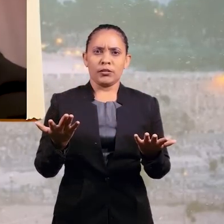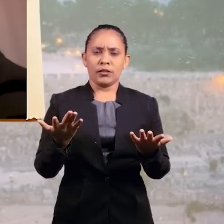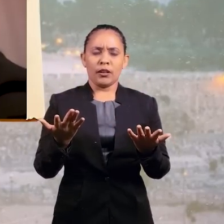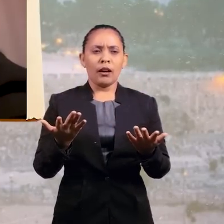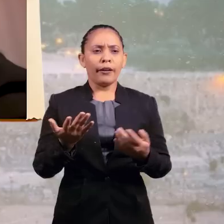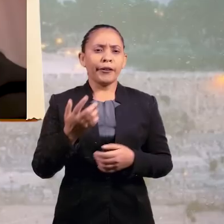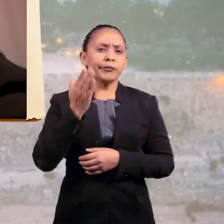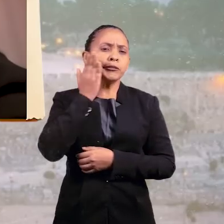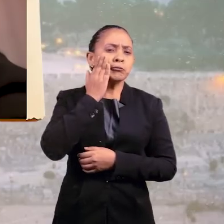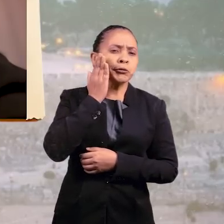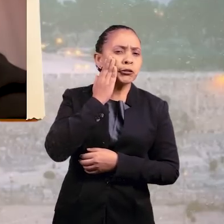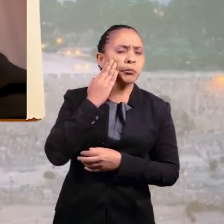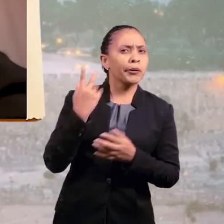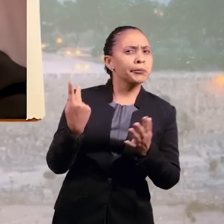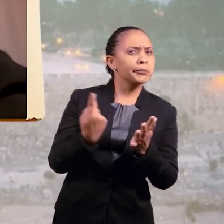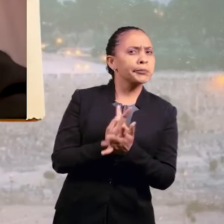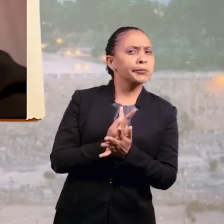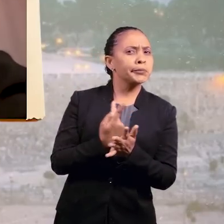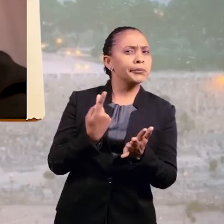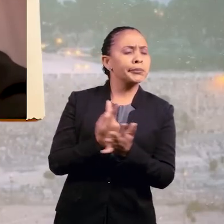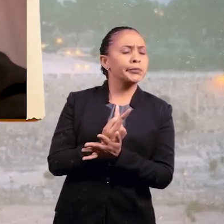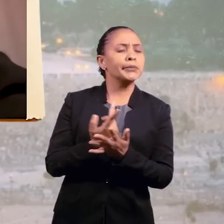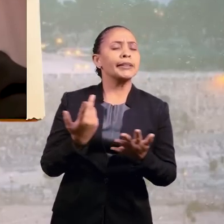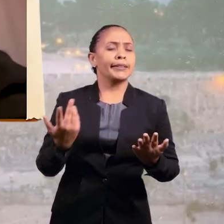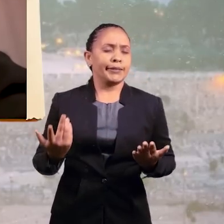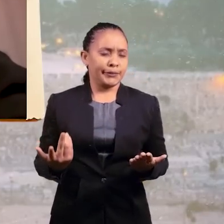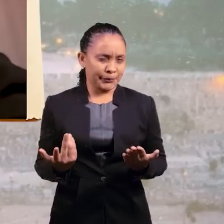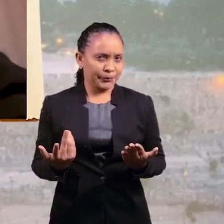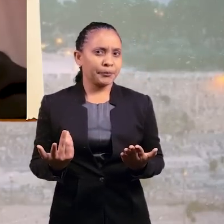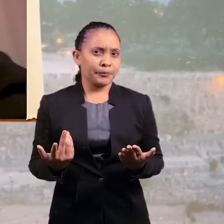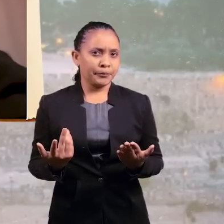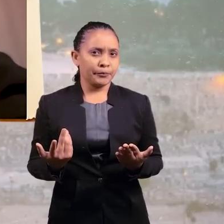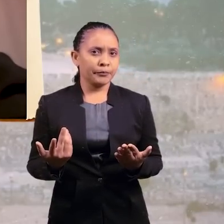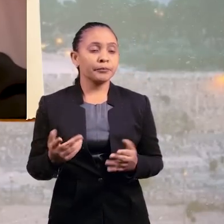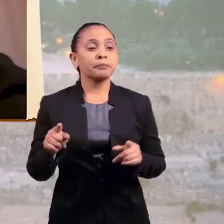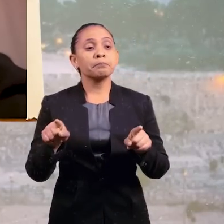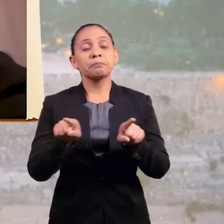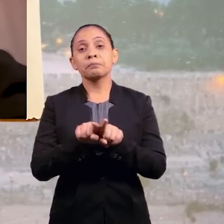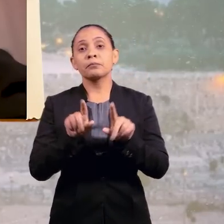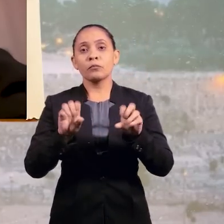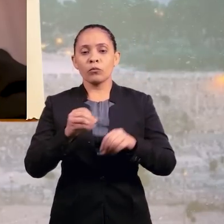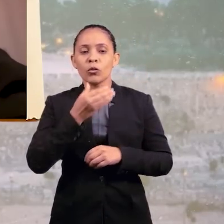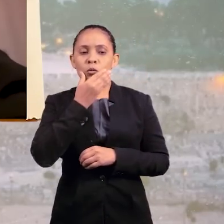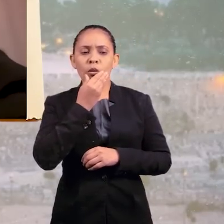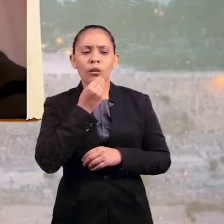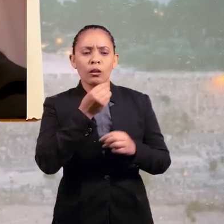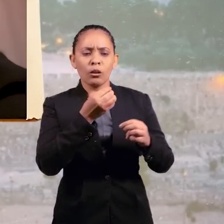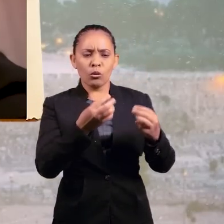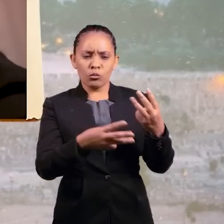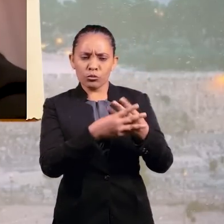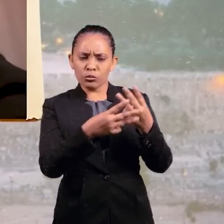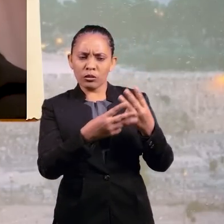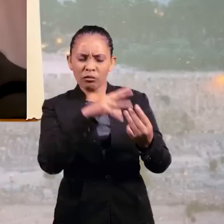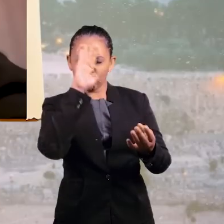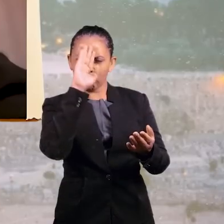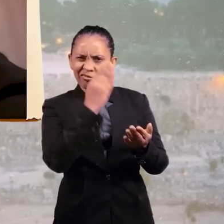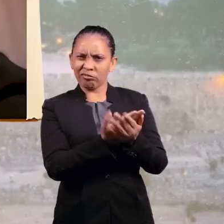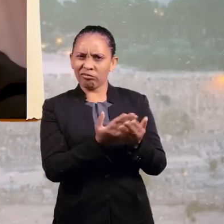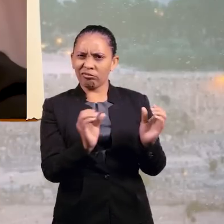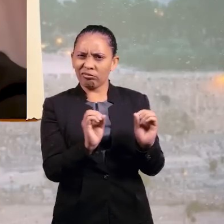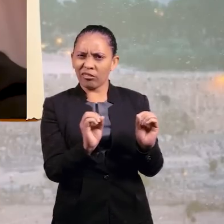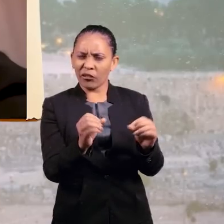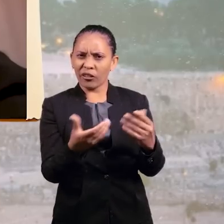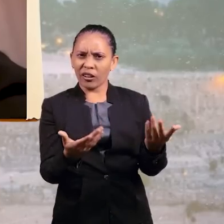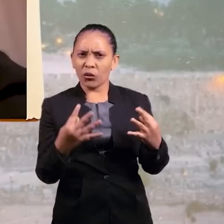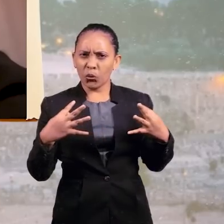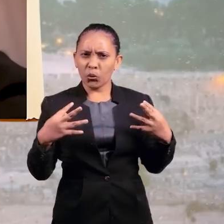completamente equivocados, né? E até mesmo os judeus não creram nele,